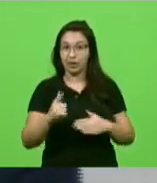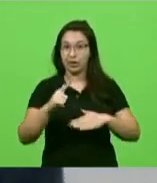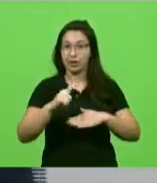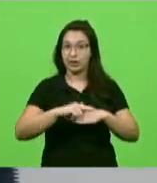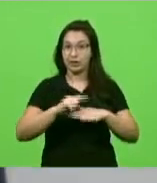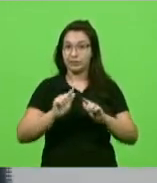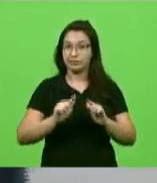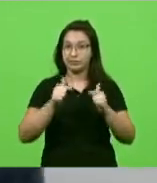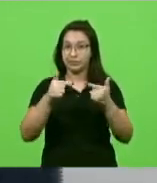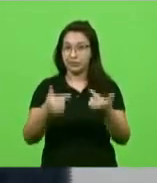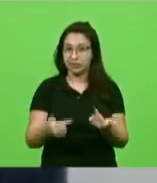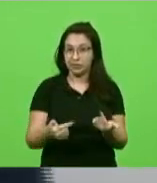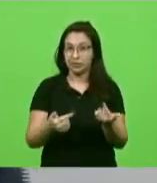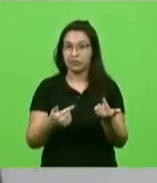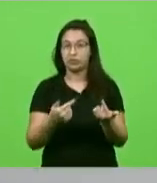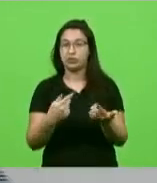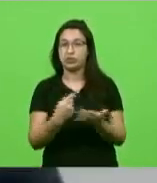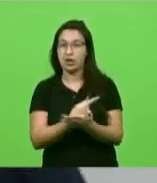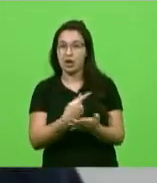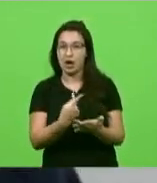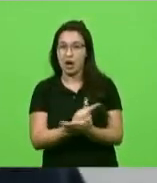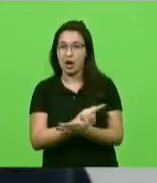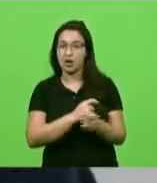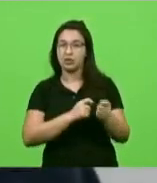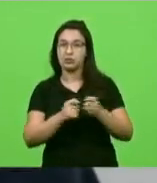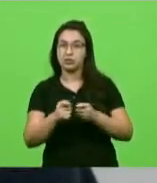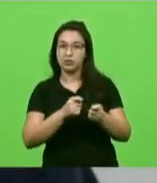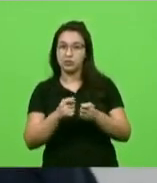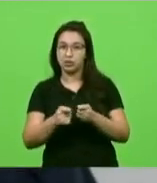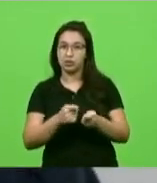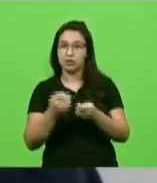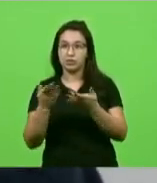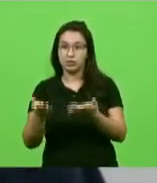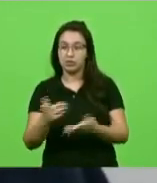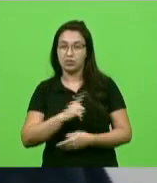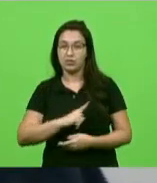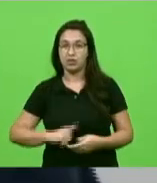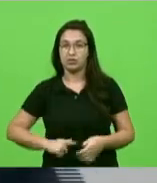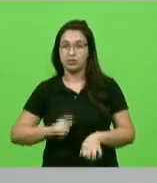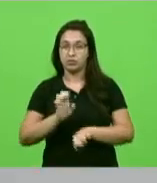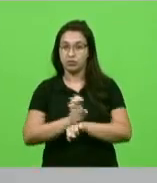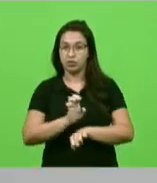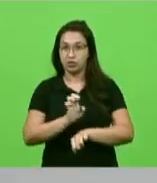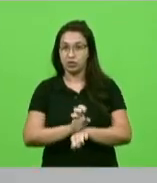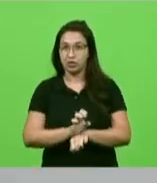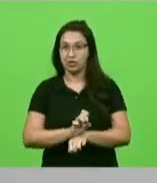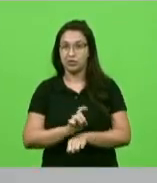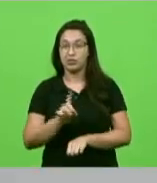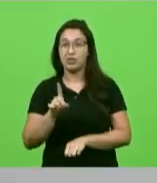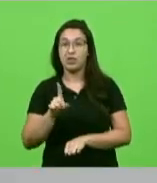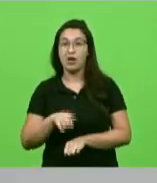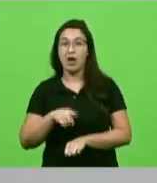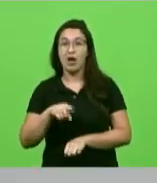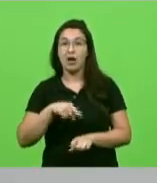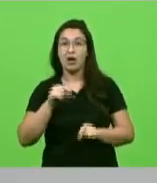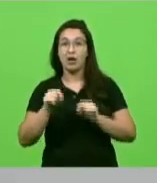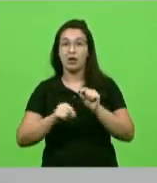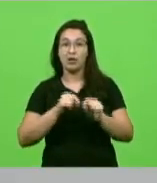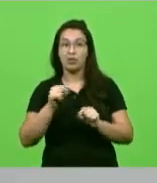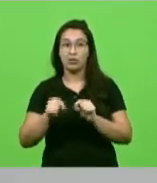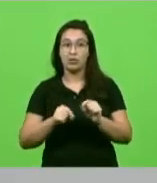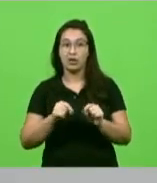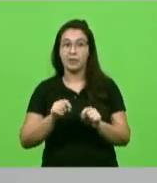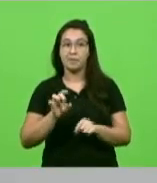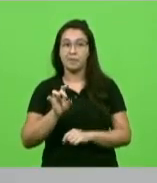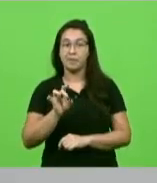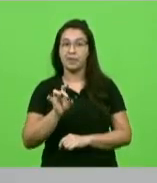potencial ato de improbidade administrativa praticada pelo senhor governador do Estado, ele fica circunscrito à seara